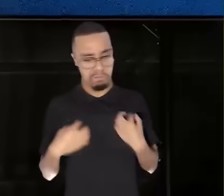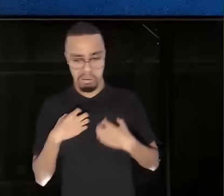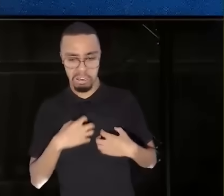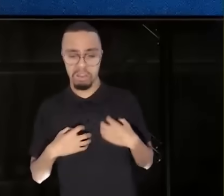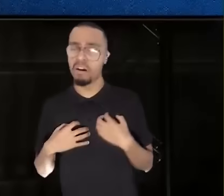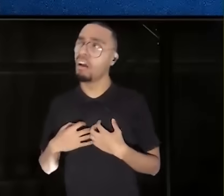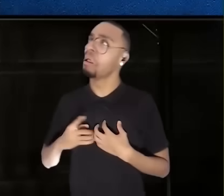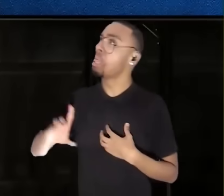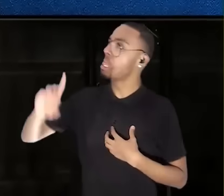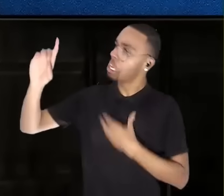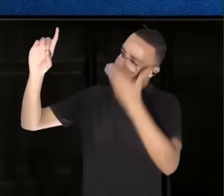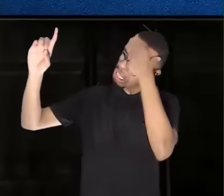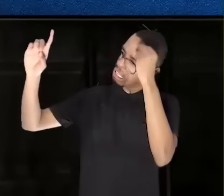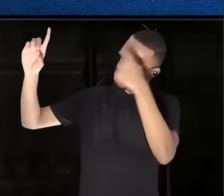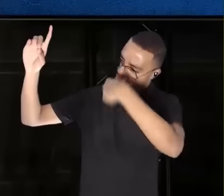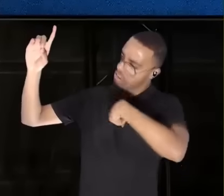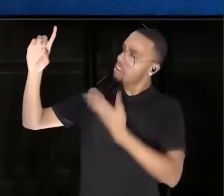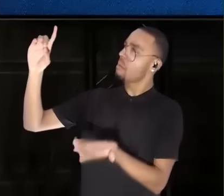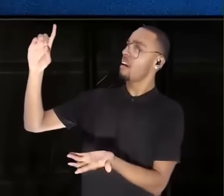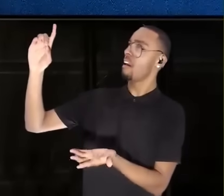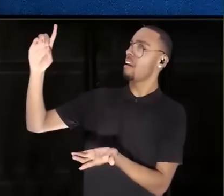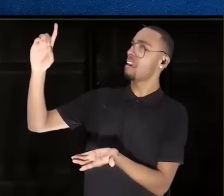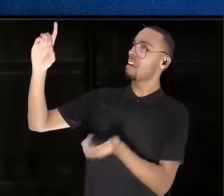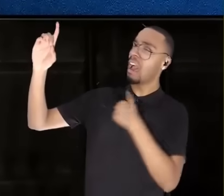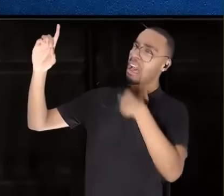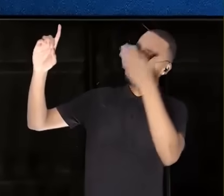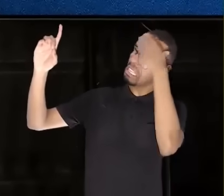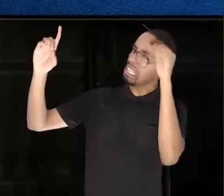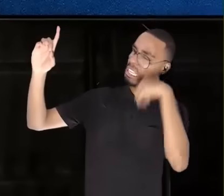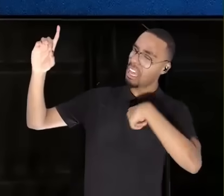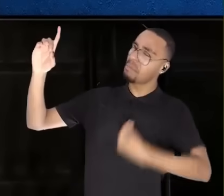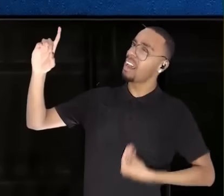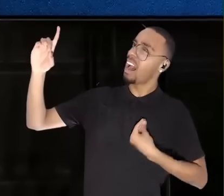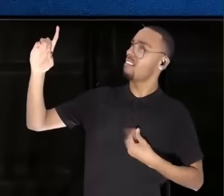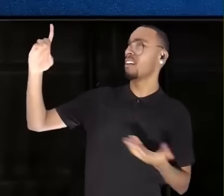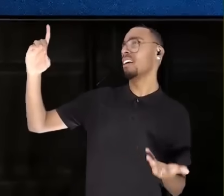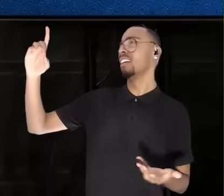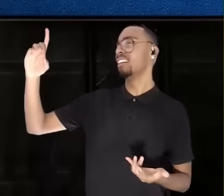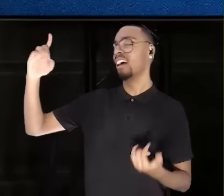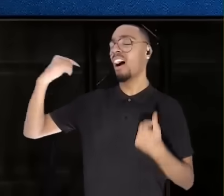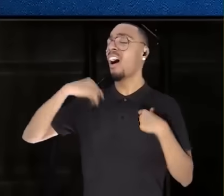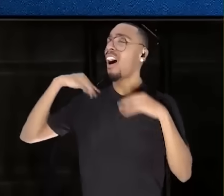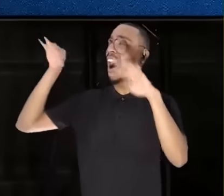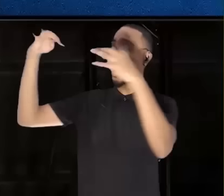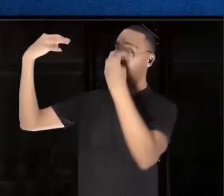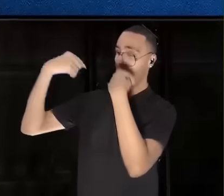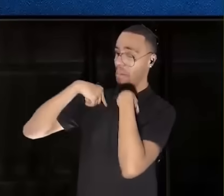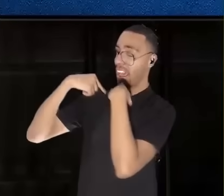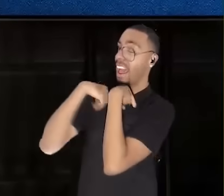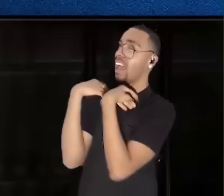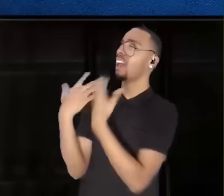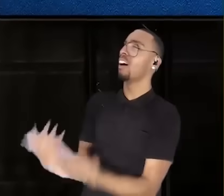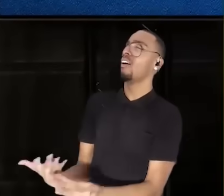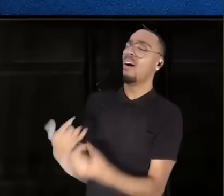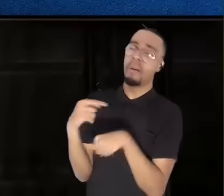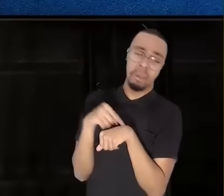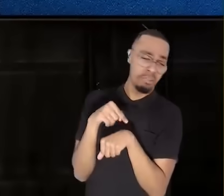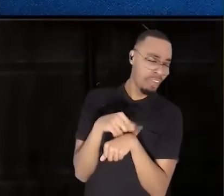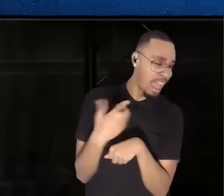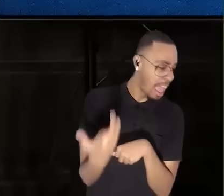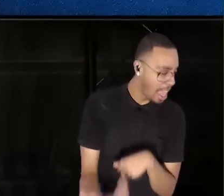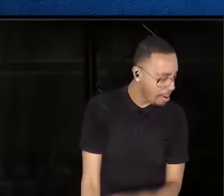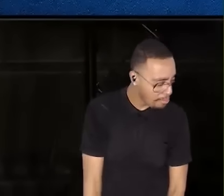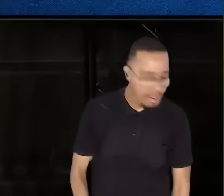Senhor, o Senhor esqueceu de mim. Senhor, o Senhor esqueceu da minha vida. Senhor, olha a minha idade, olha o meu tempo, olha a